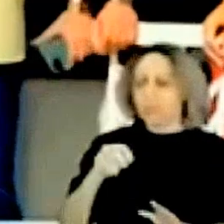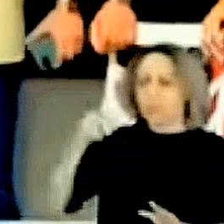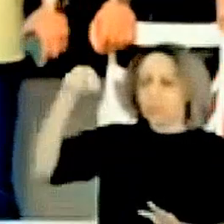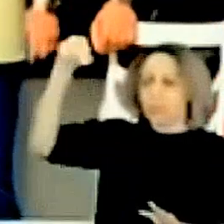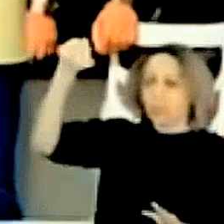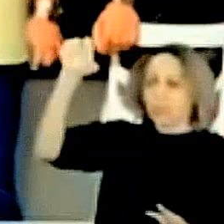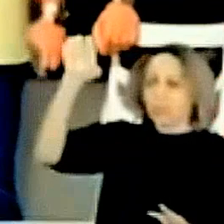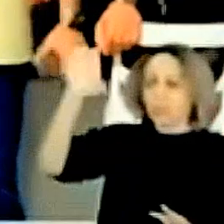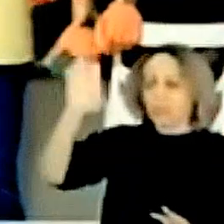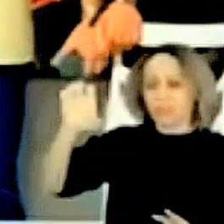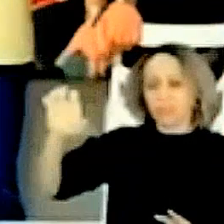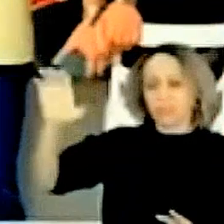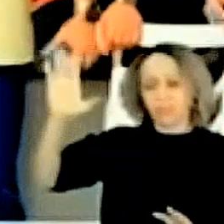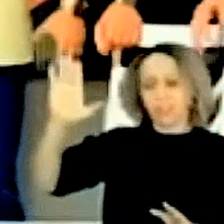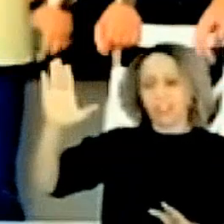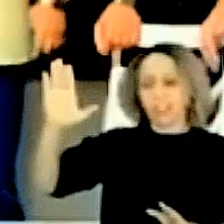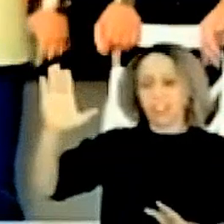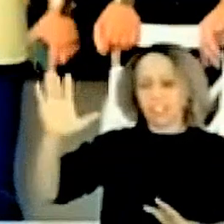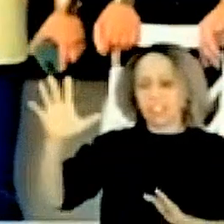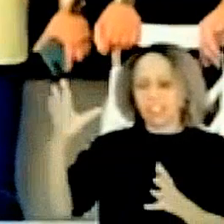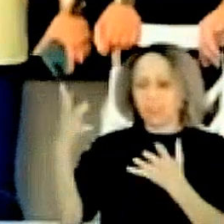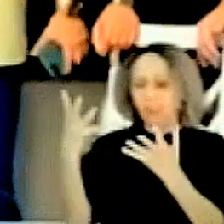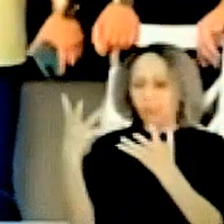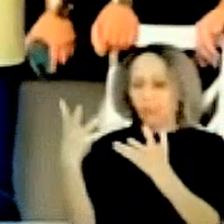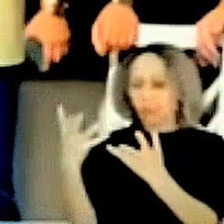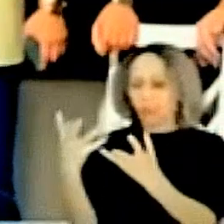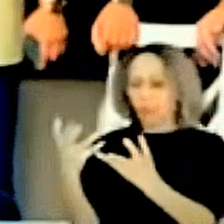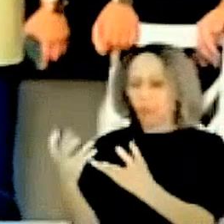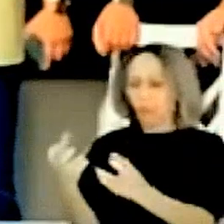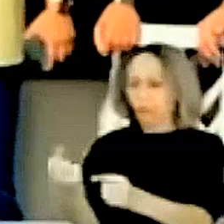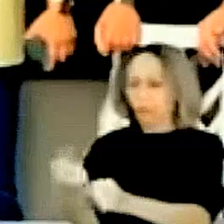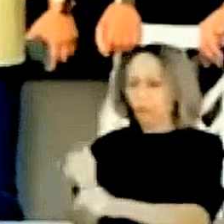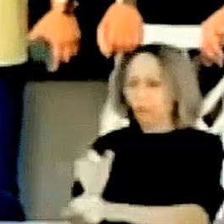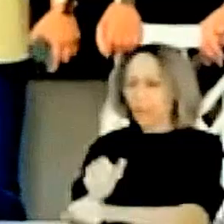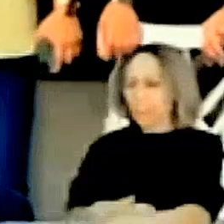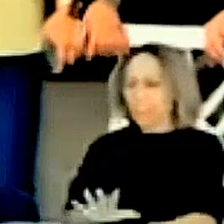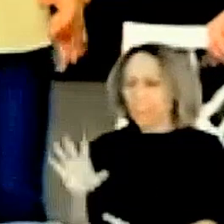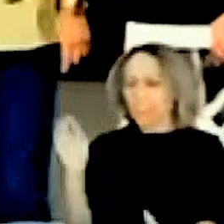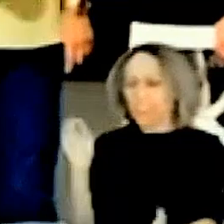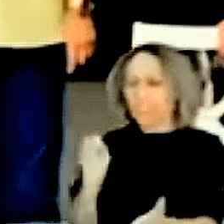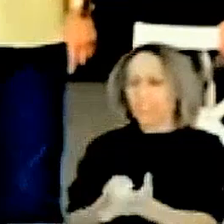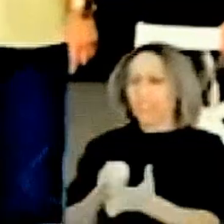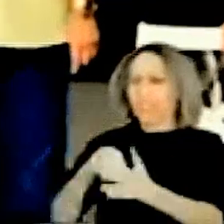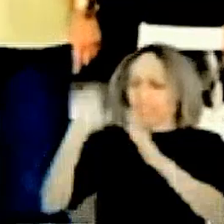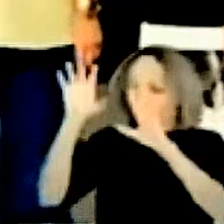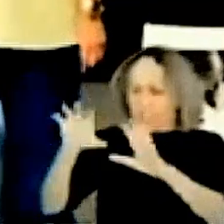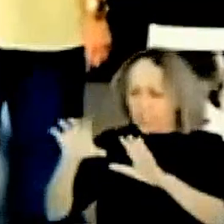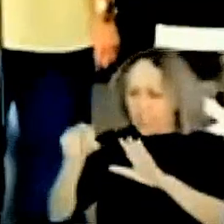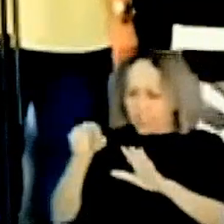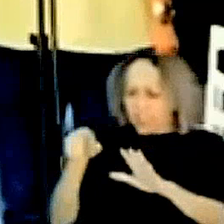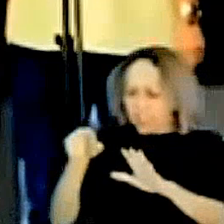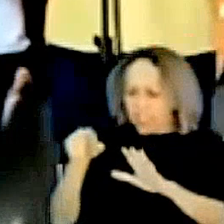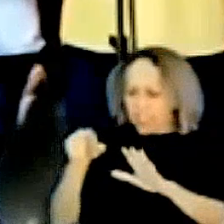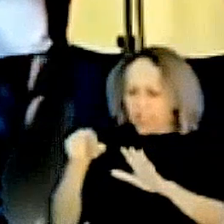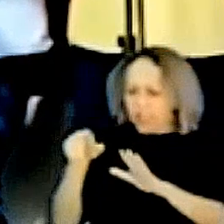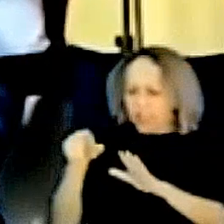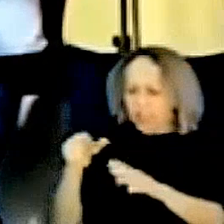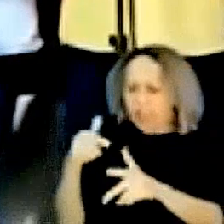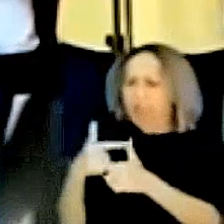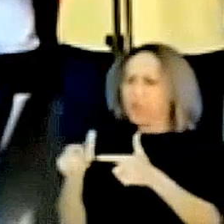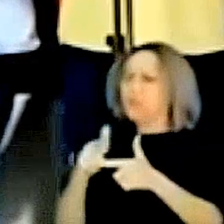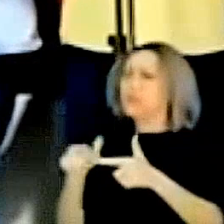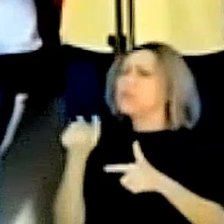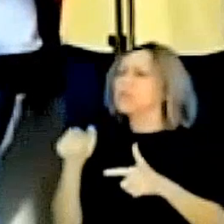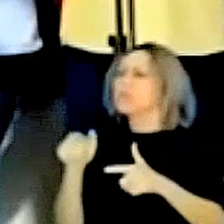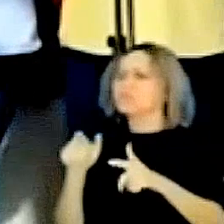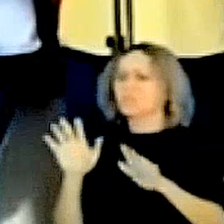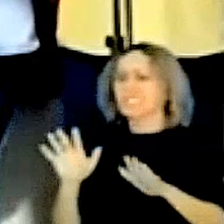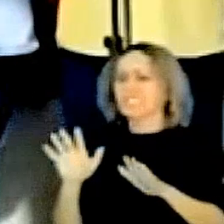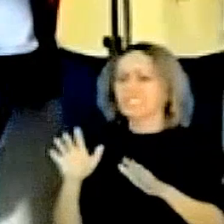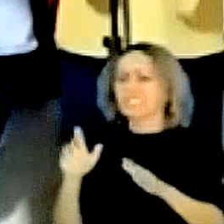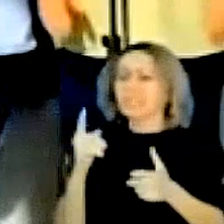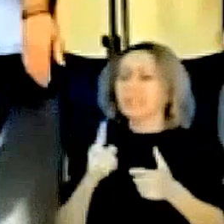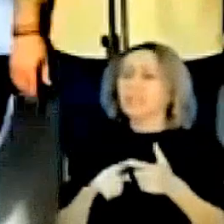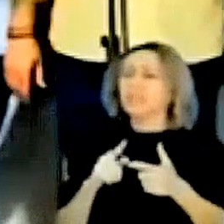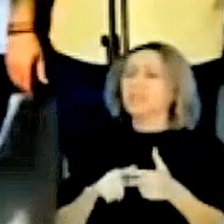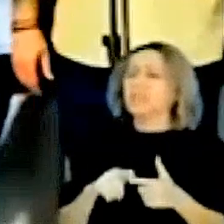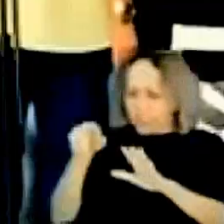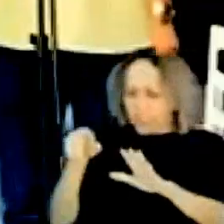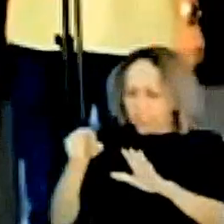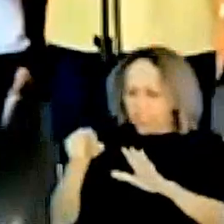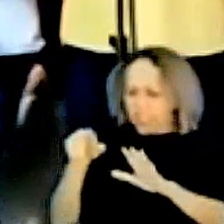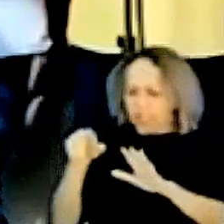falta de vergonha das pessoas que governaram esse país durante tantos anos. Tá aí as águas do Rio São